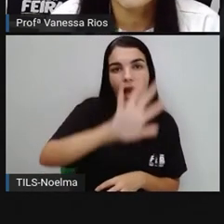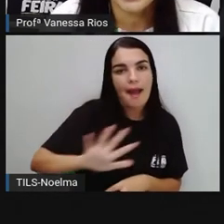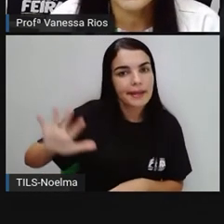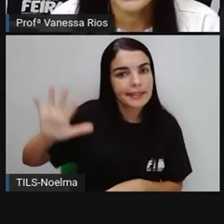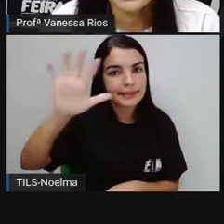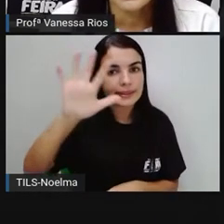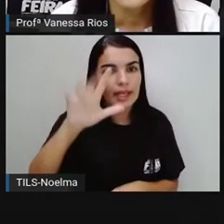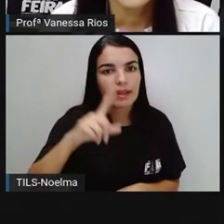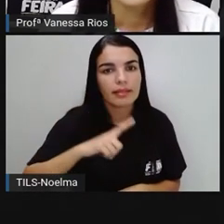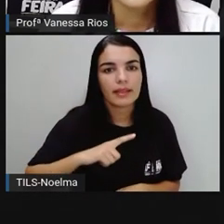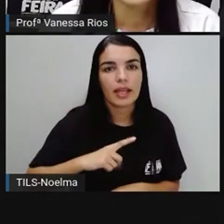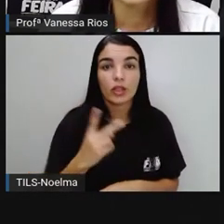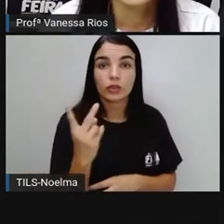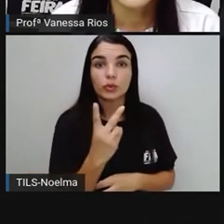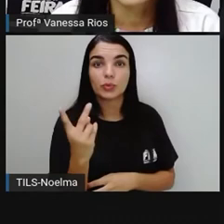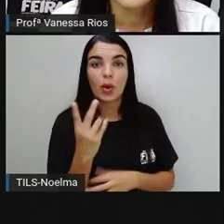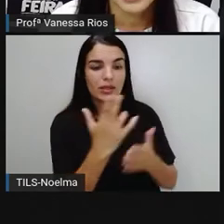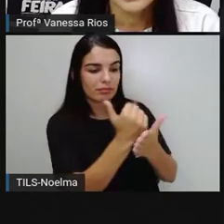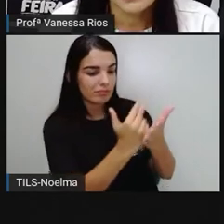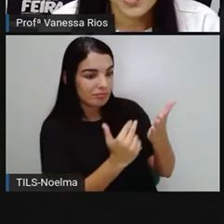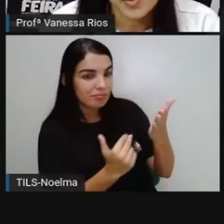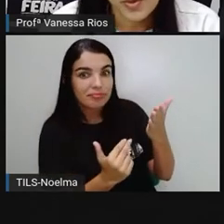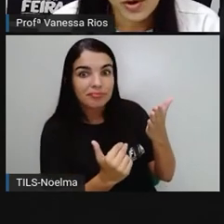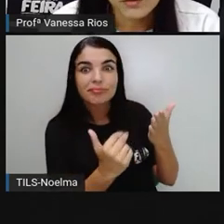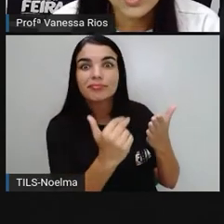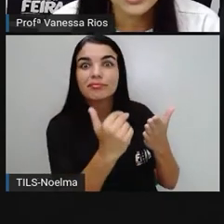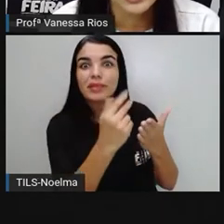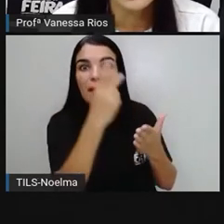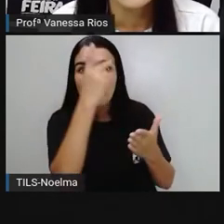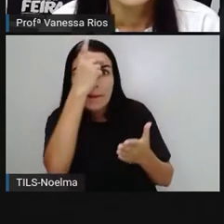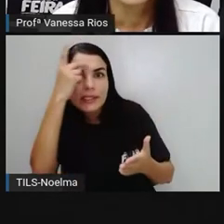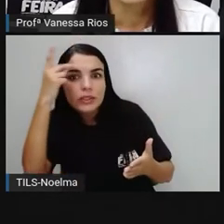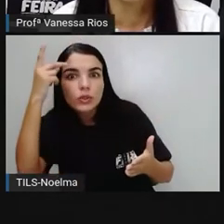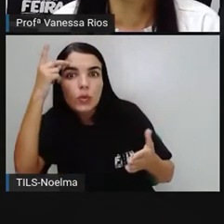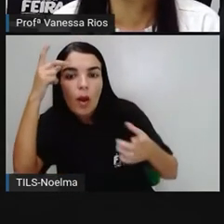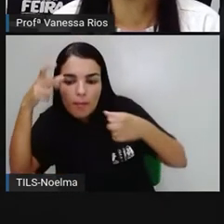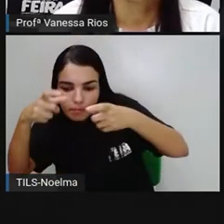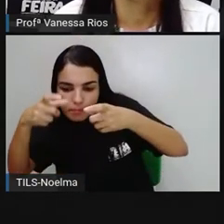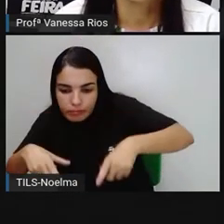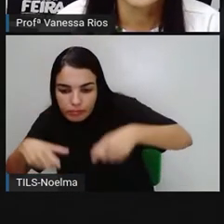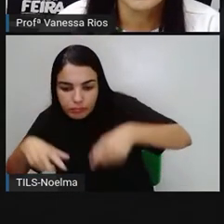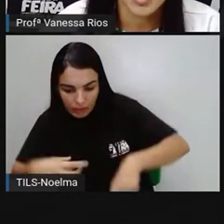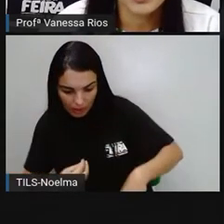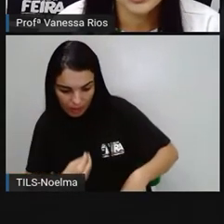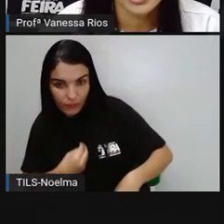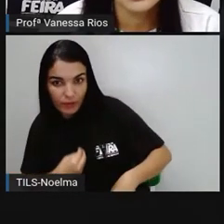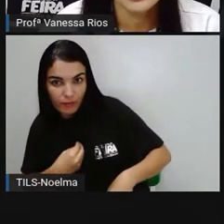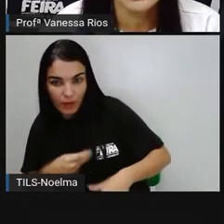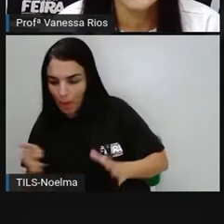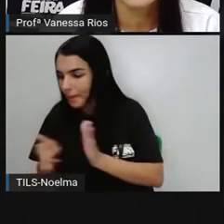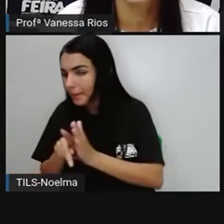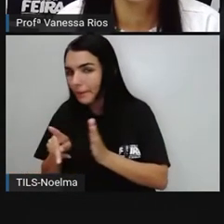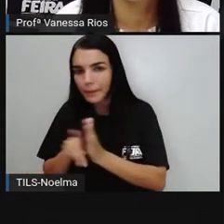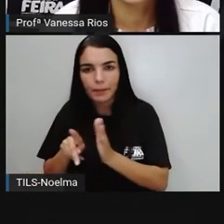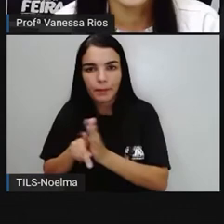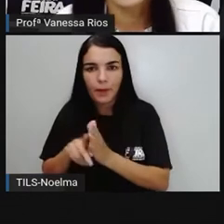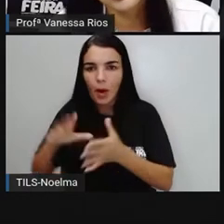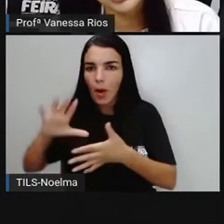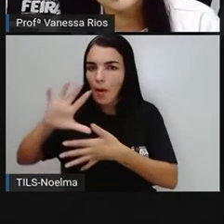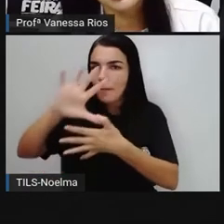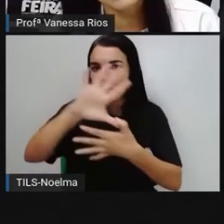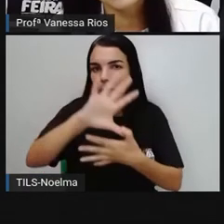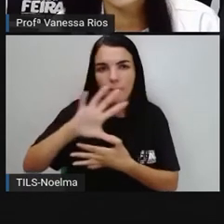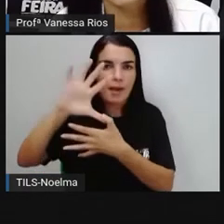dois mapas desenhados aí por povos, né, que fizeram seus próprios desenhos, fugindo aí